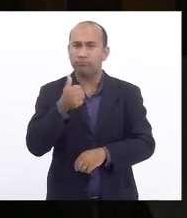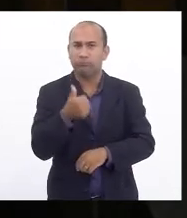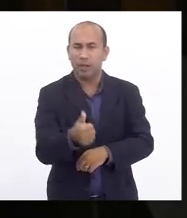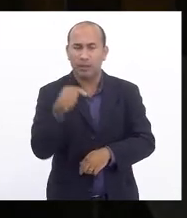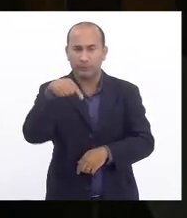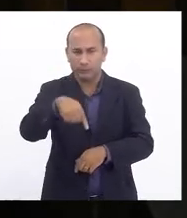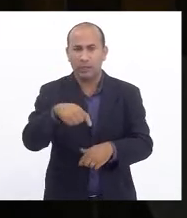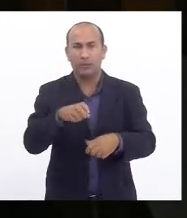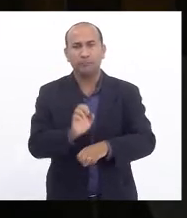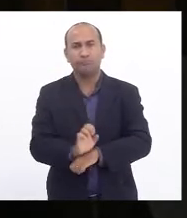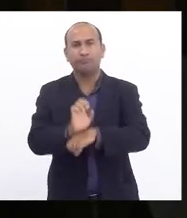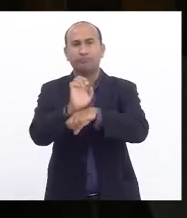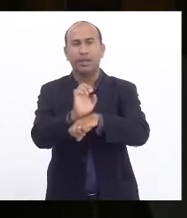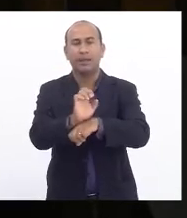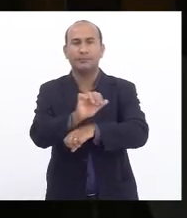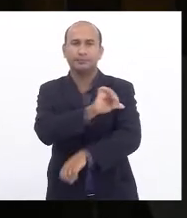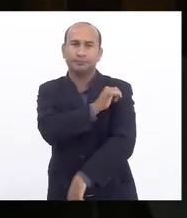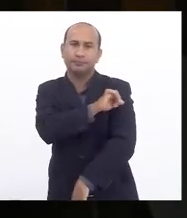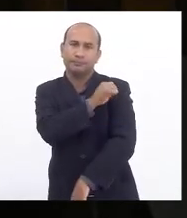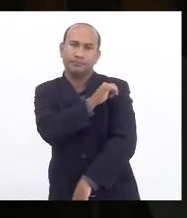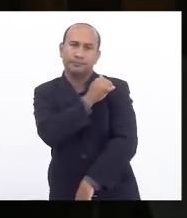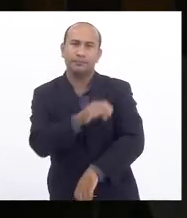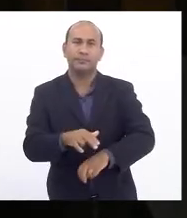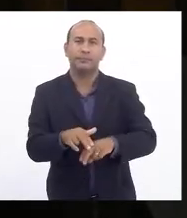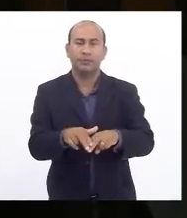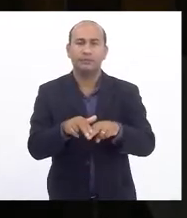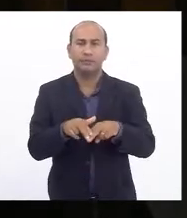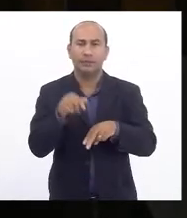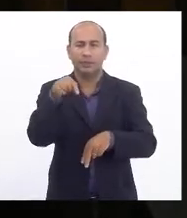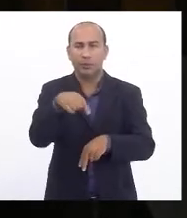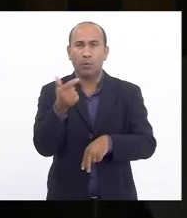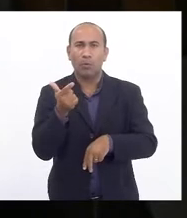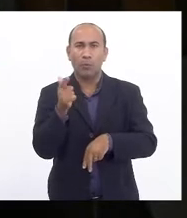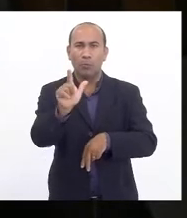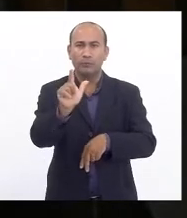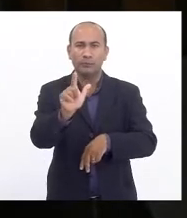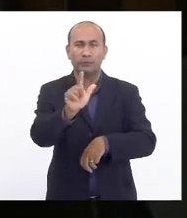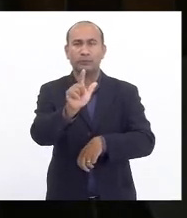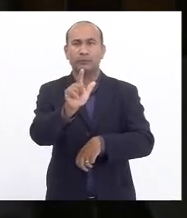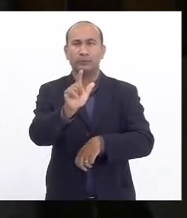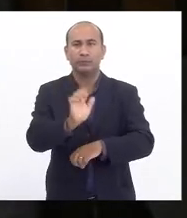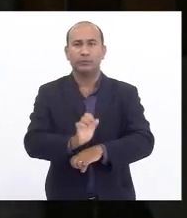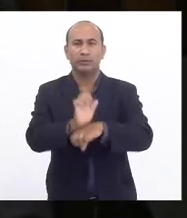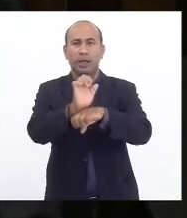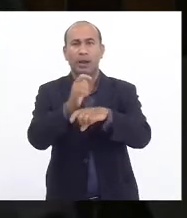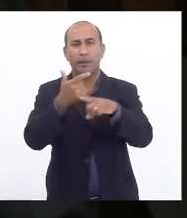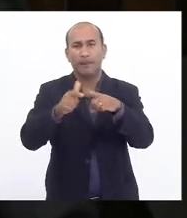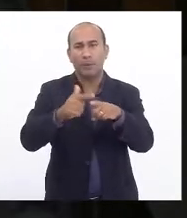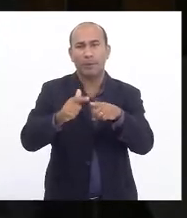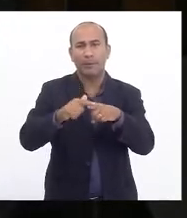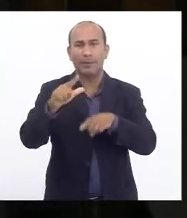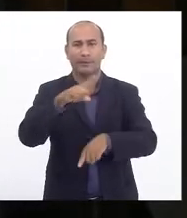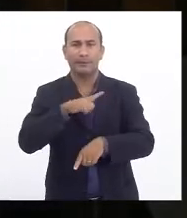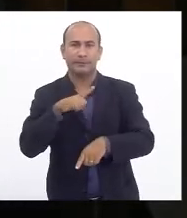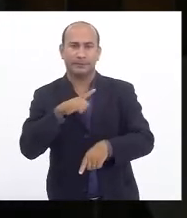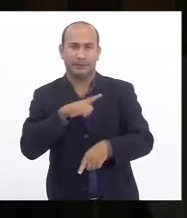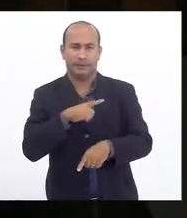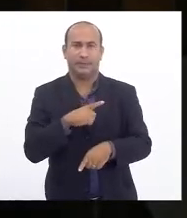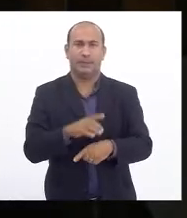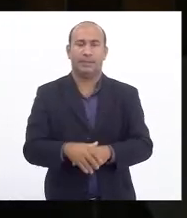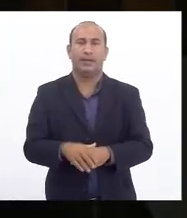para o Estado do Rio de Janeiro para os seus municípios e certamente para outros estados que enfrentam problemas semelhantes